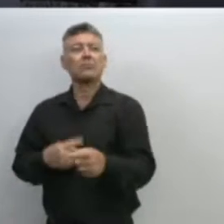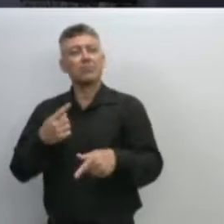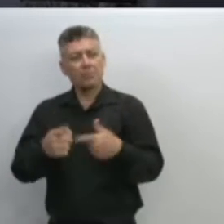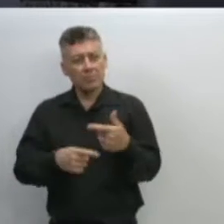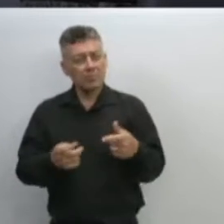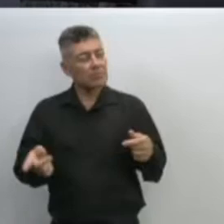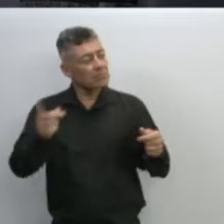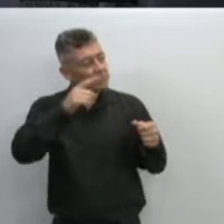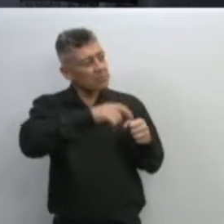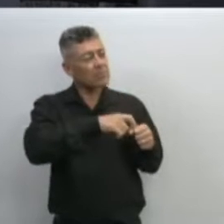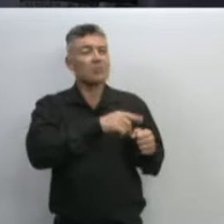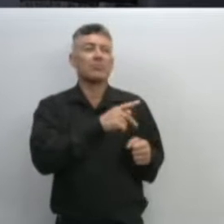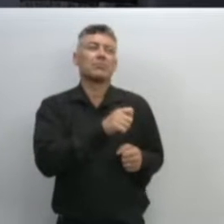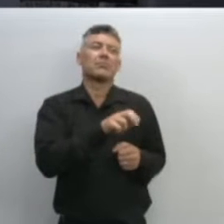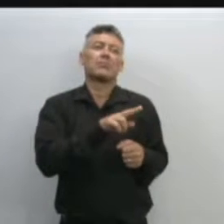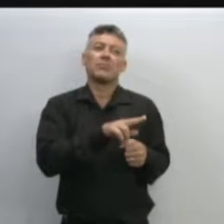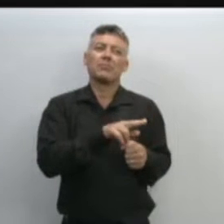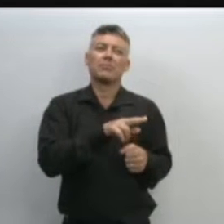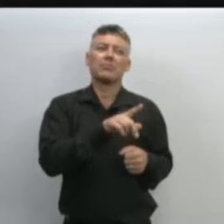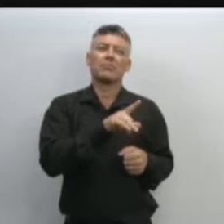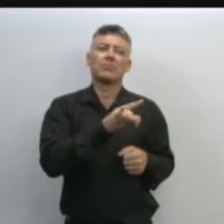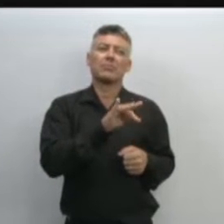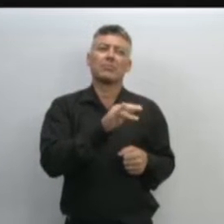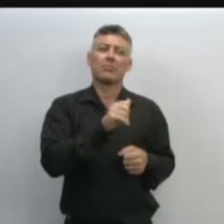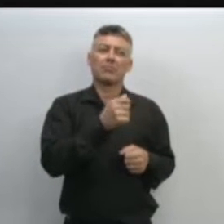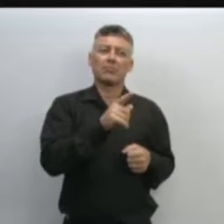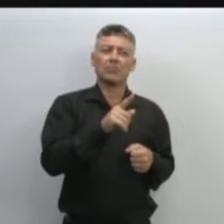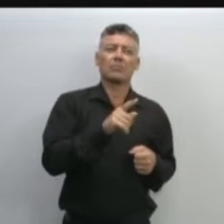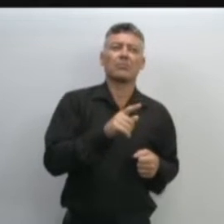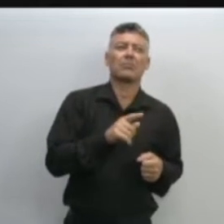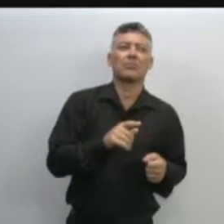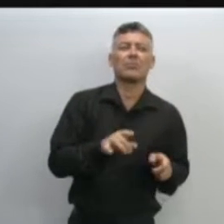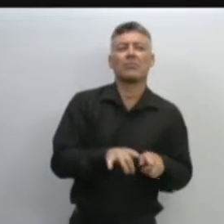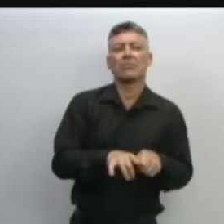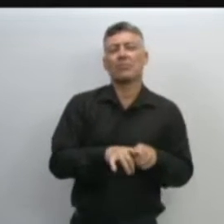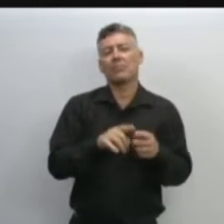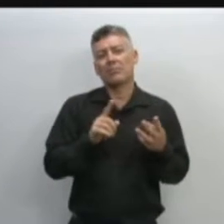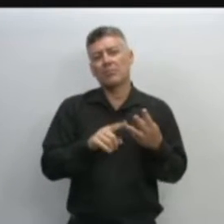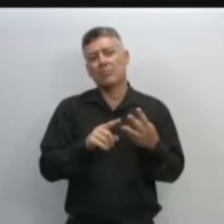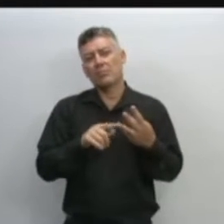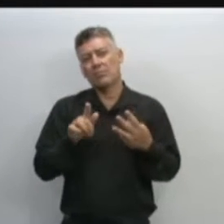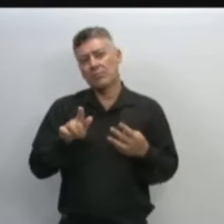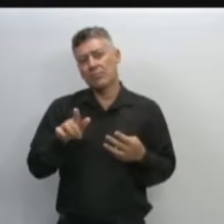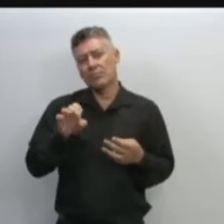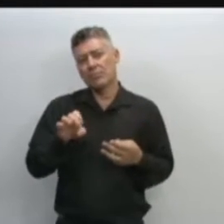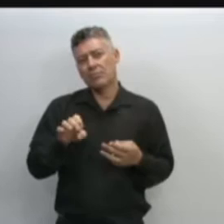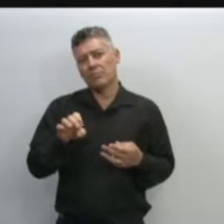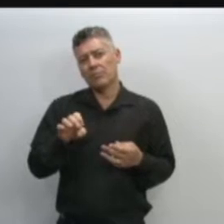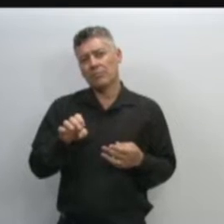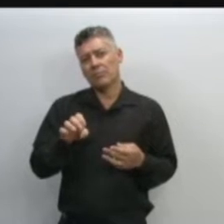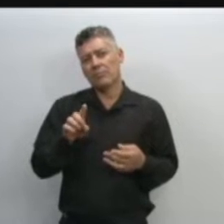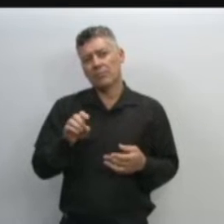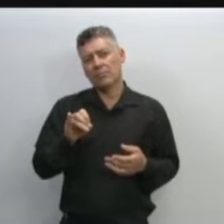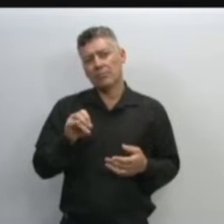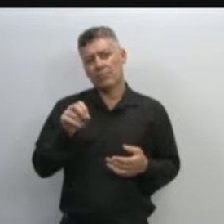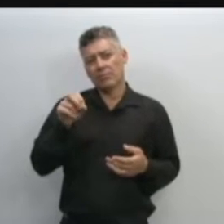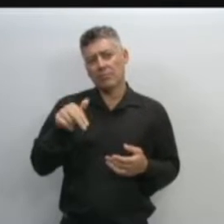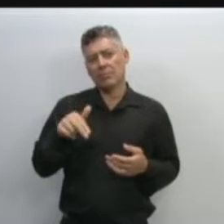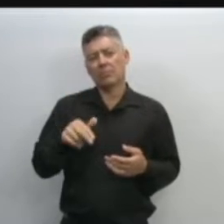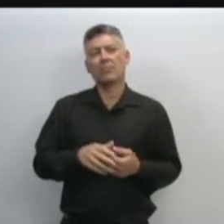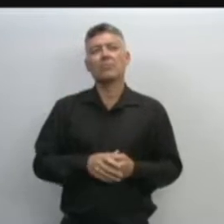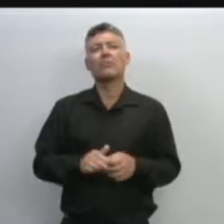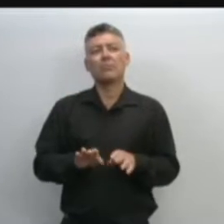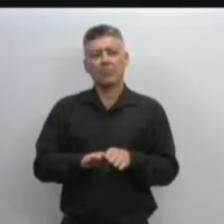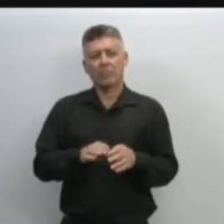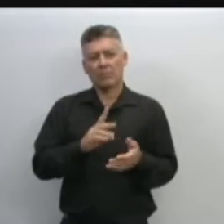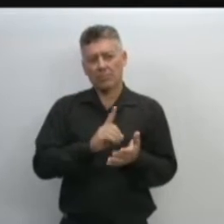Paulistão, hoje o Sacolão, como também a loja Gesso, loja de cosmético, que também era no